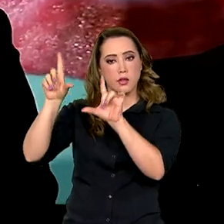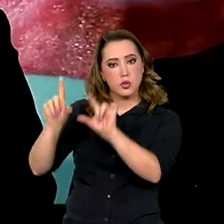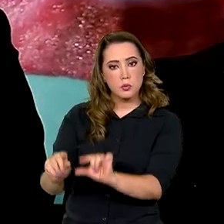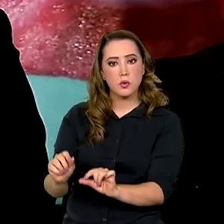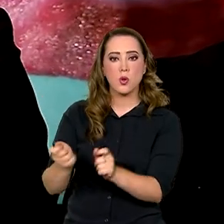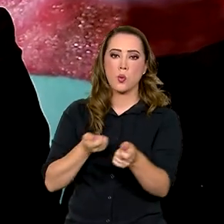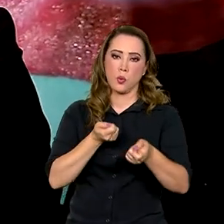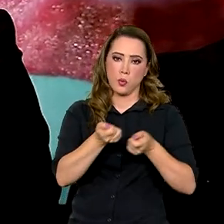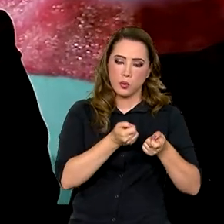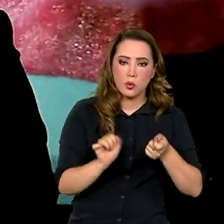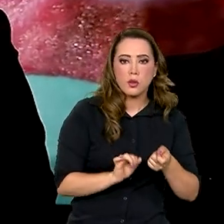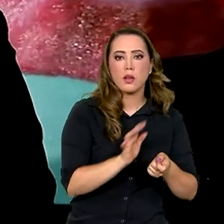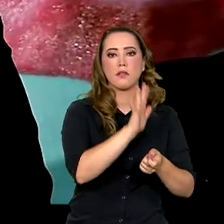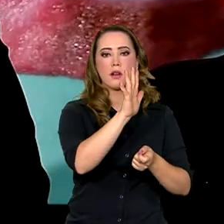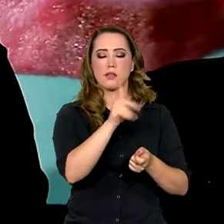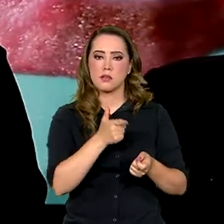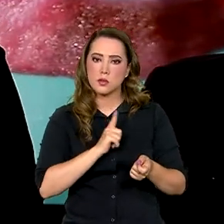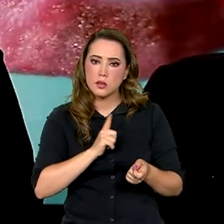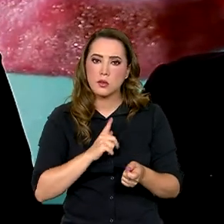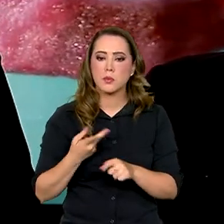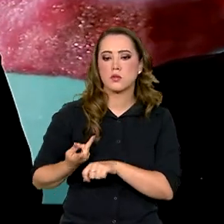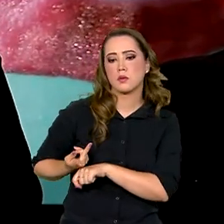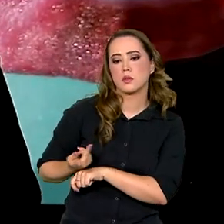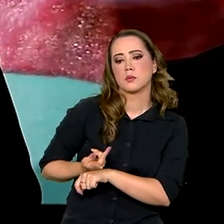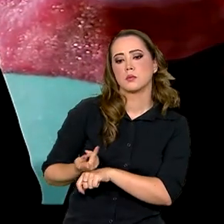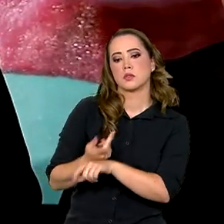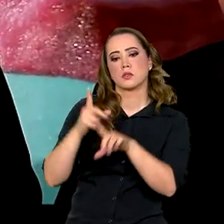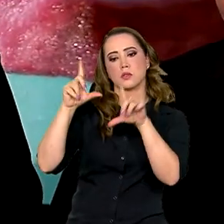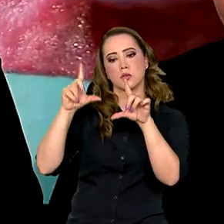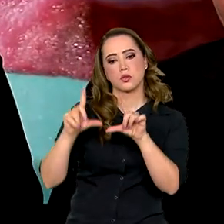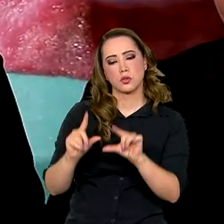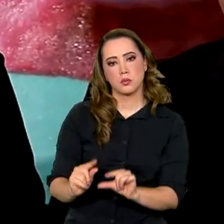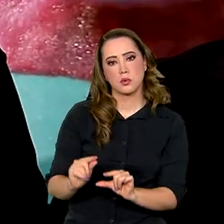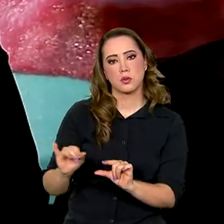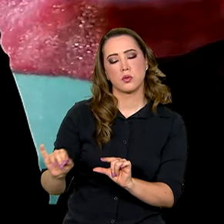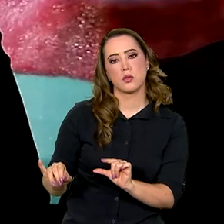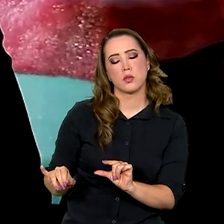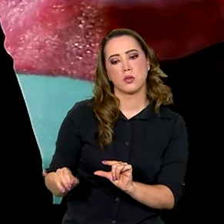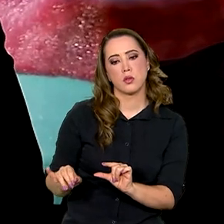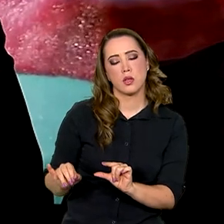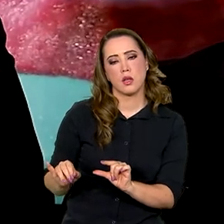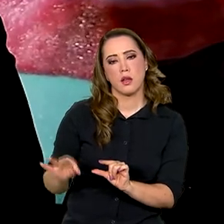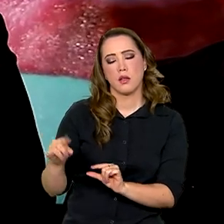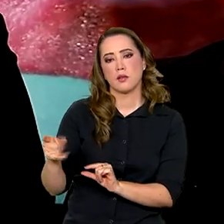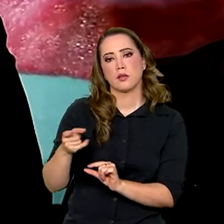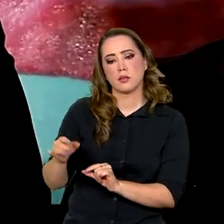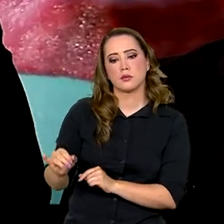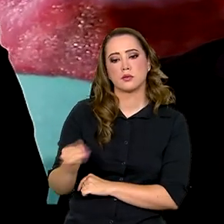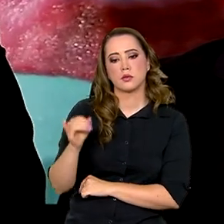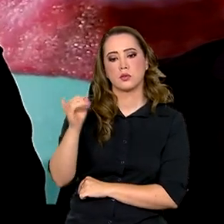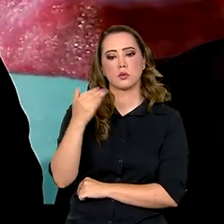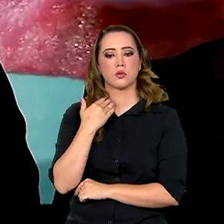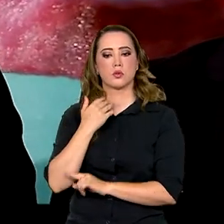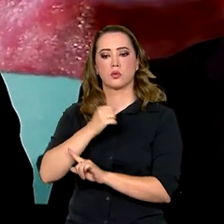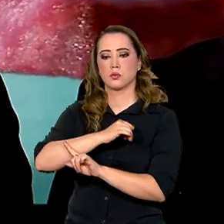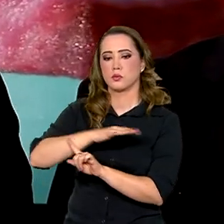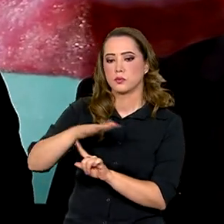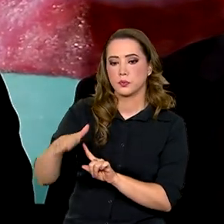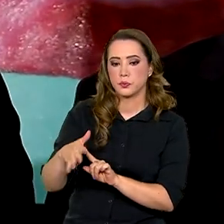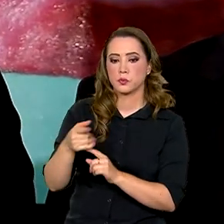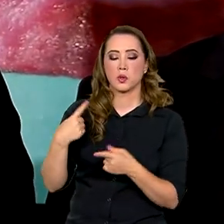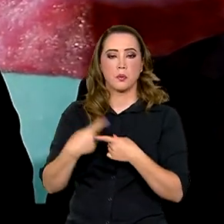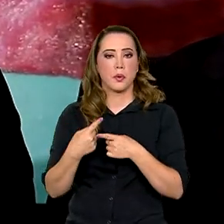inflacionário vamos perseguir a redução da taxa de juros do banco central porque é que nós estamos